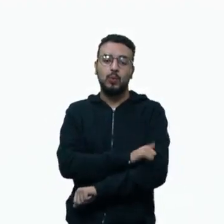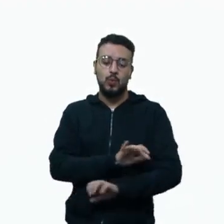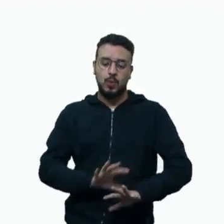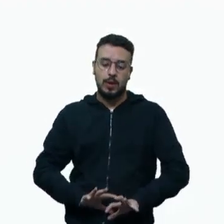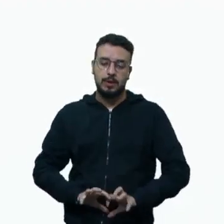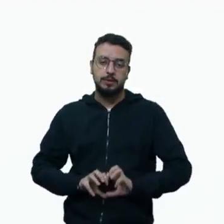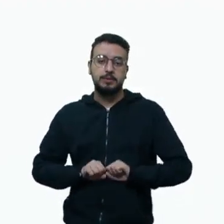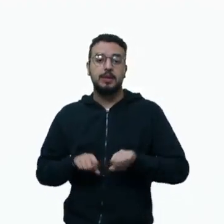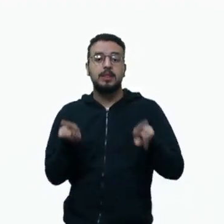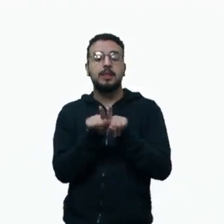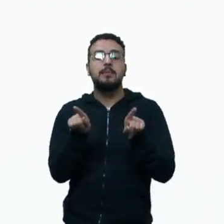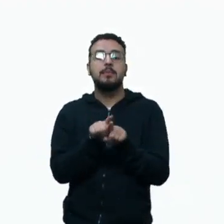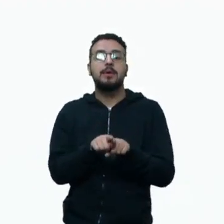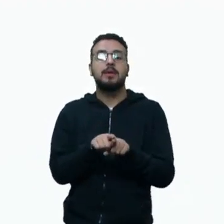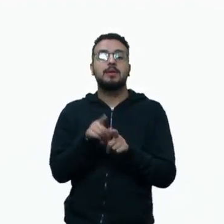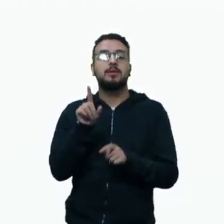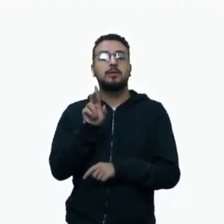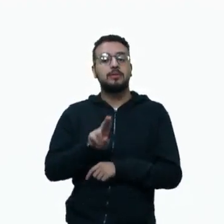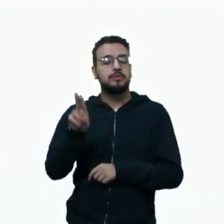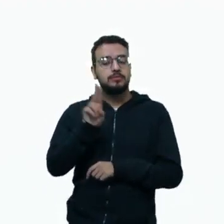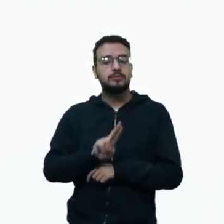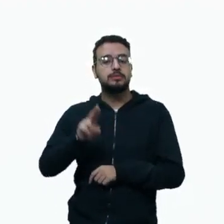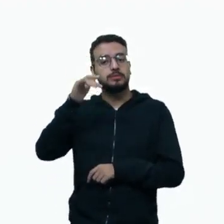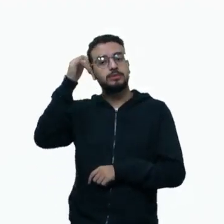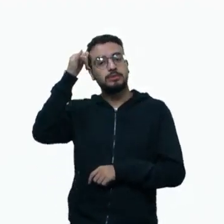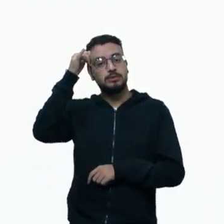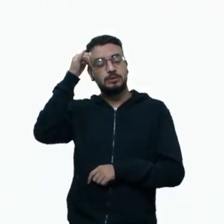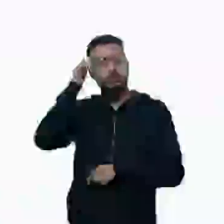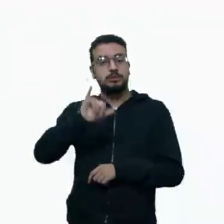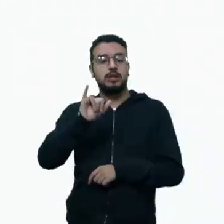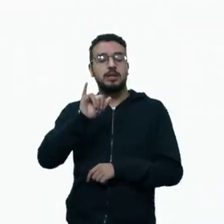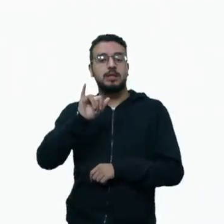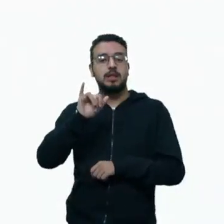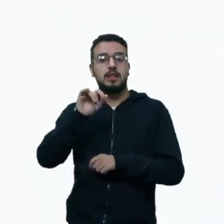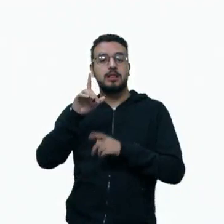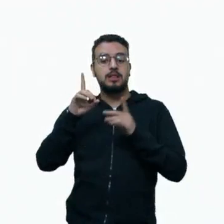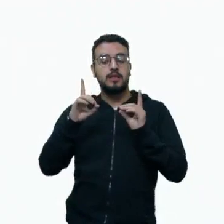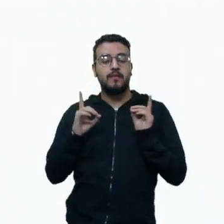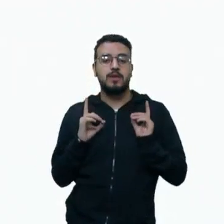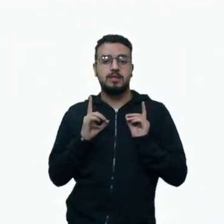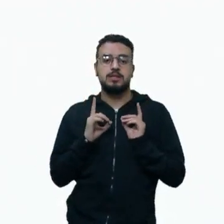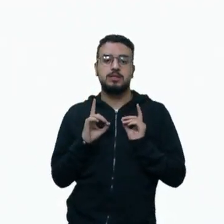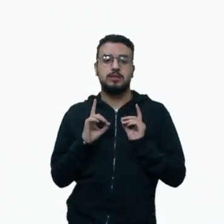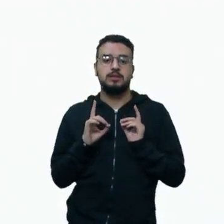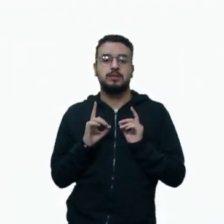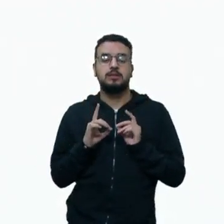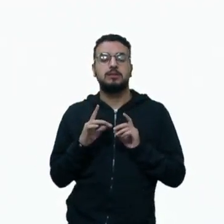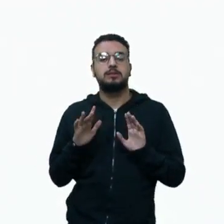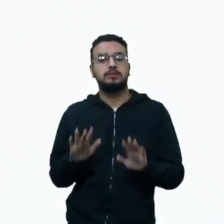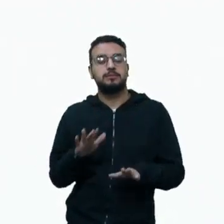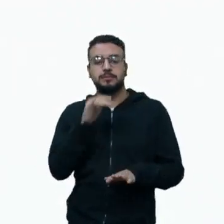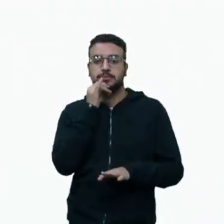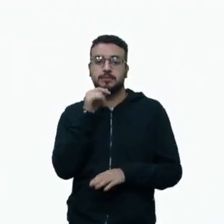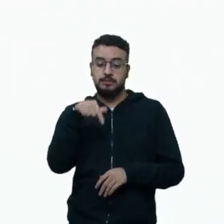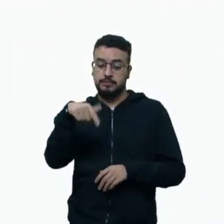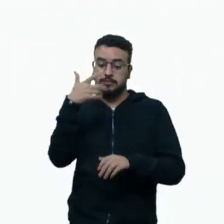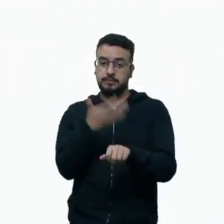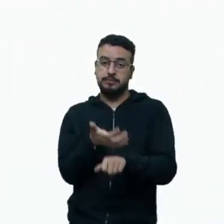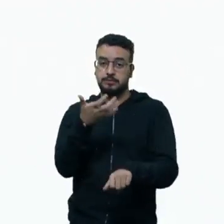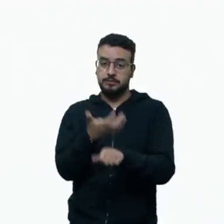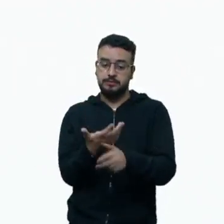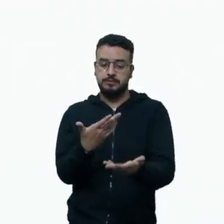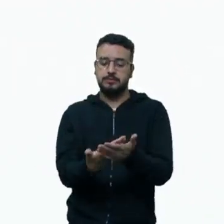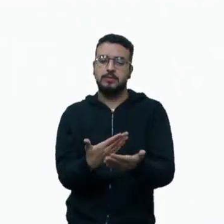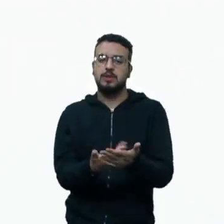sistema de defesa do corpo contra doenças. Então, nós temos o sistema linfático com essa função. No caso dessa teleaula, eu vou